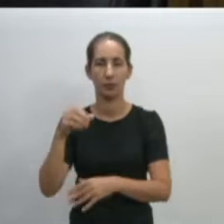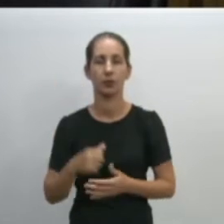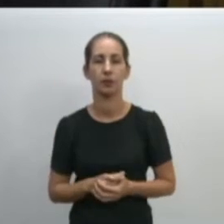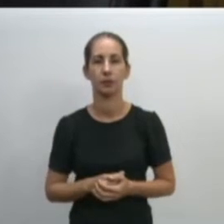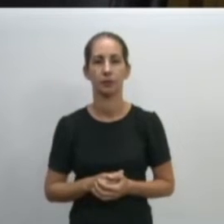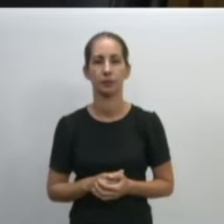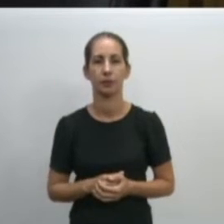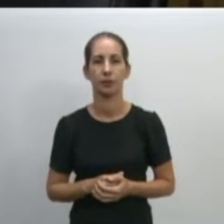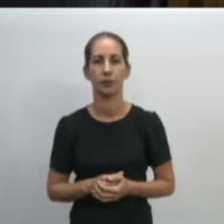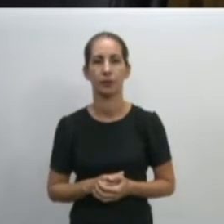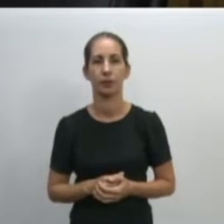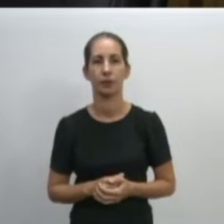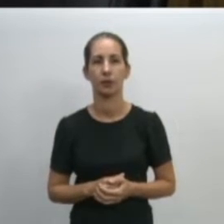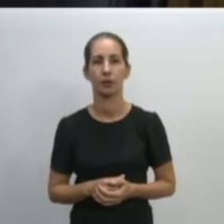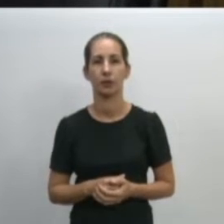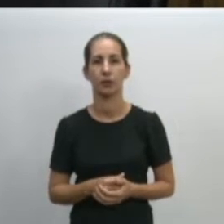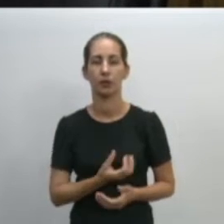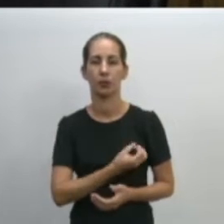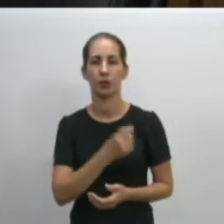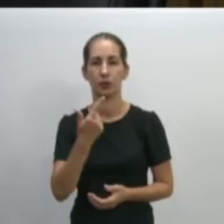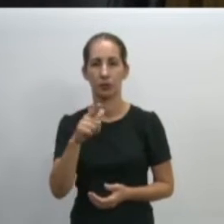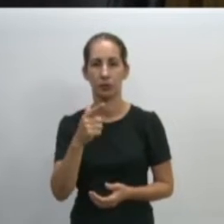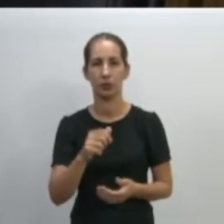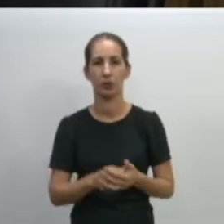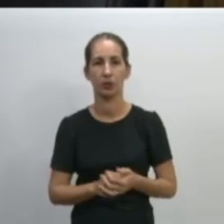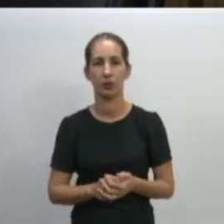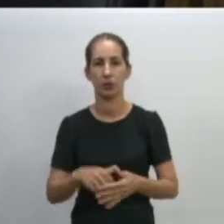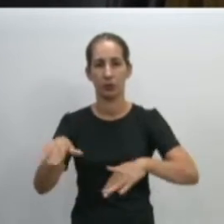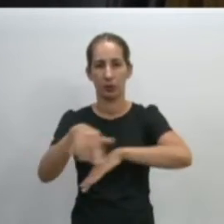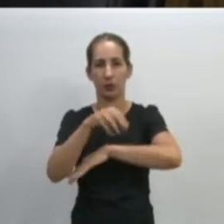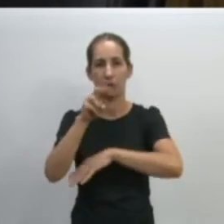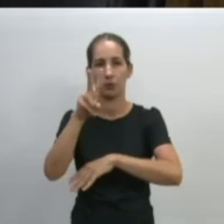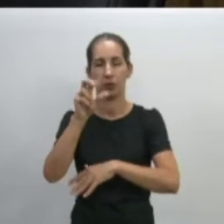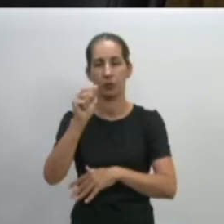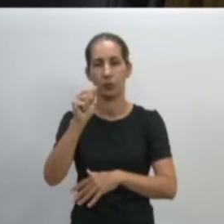no poste sem placa na Rua Valparaíso.